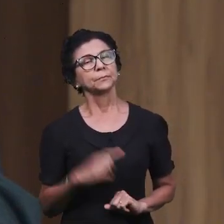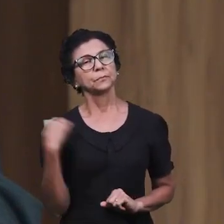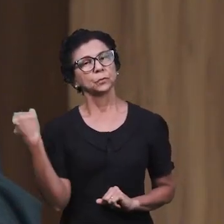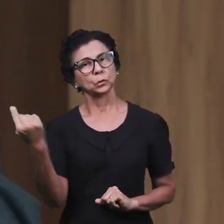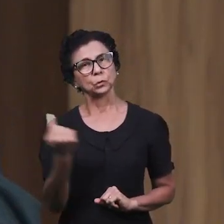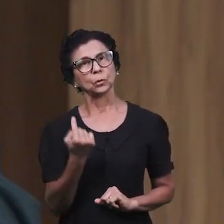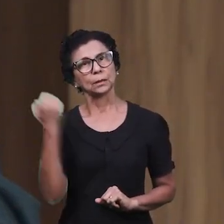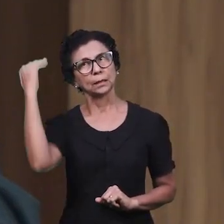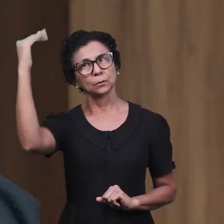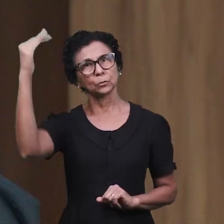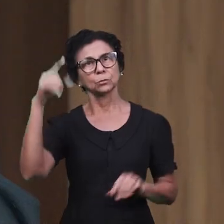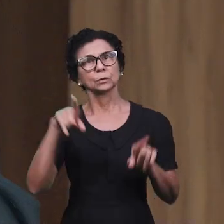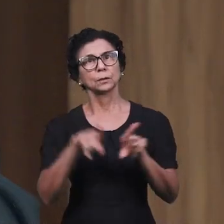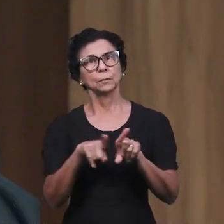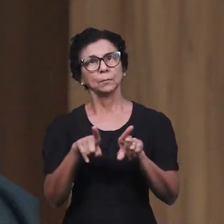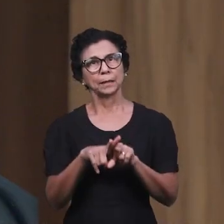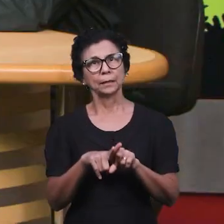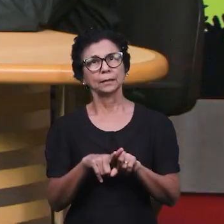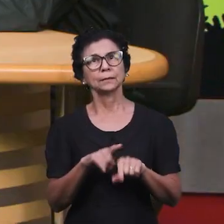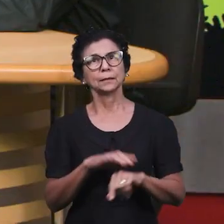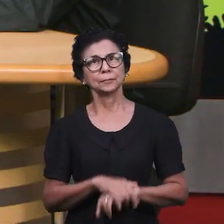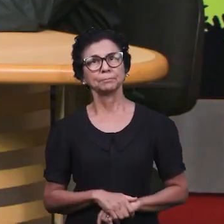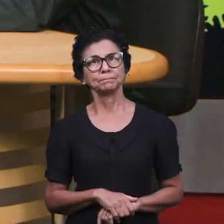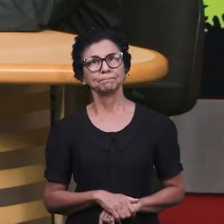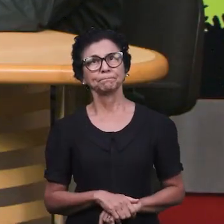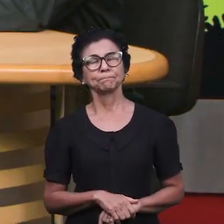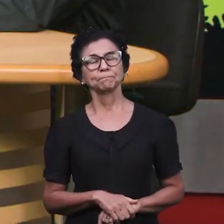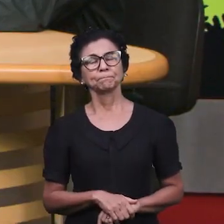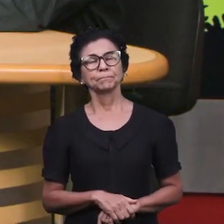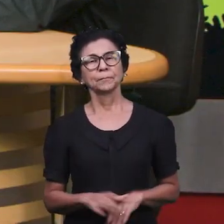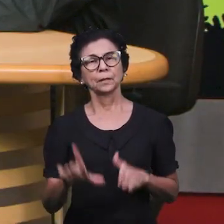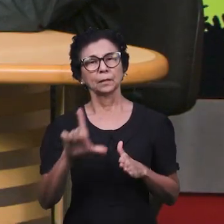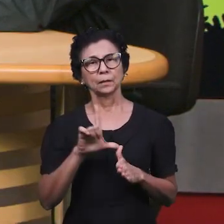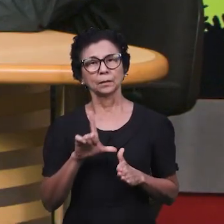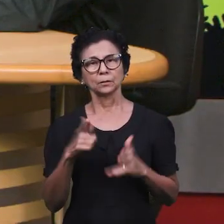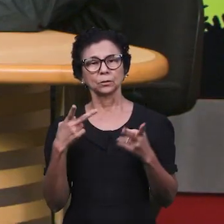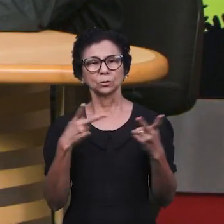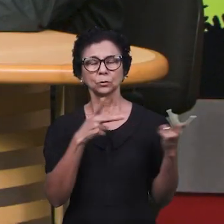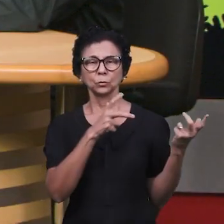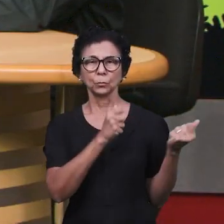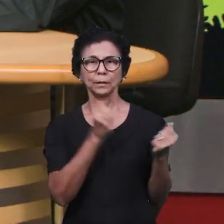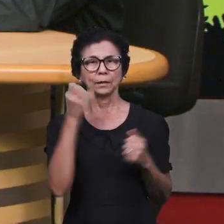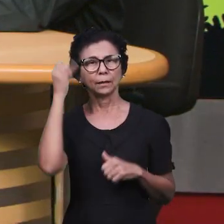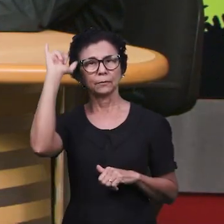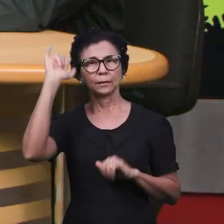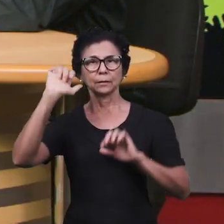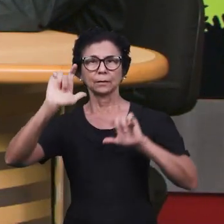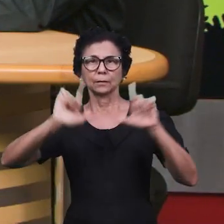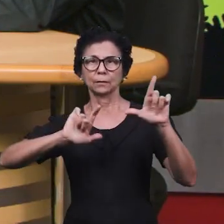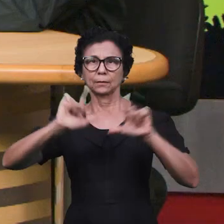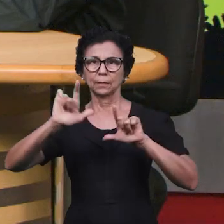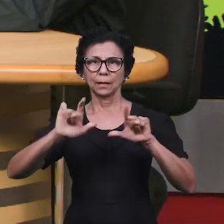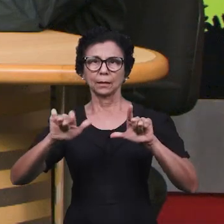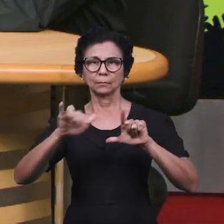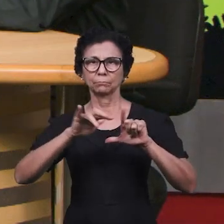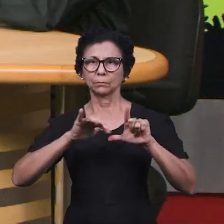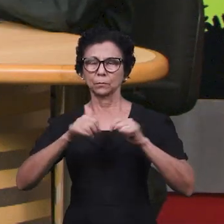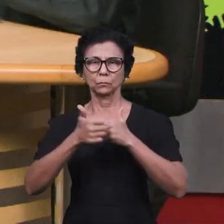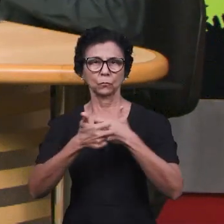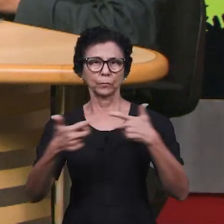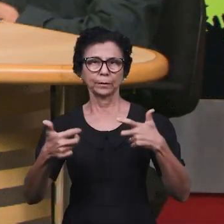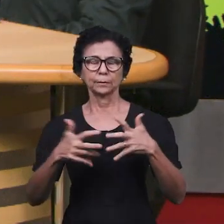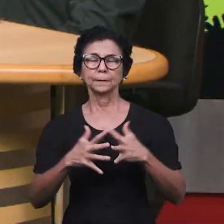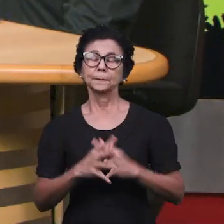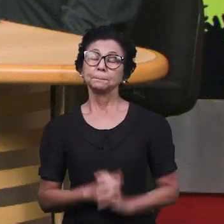telas antes de dormir, não é verdade, meninas? É verdade. Isso mesmo. E aí nós vamos pegar esse texto que a Jaque trouxe, de que